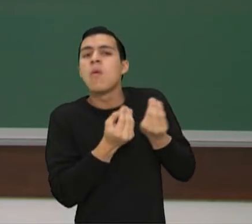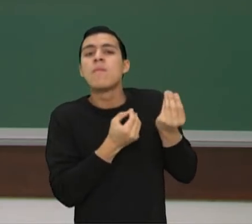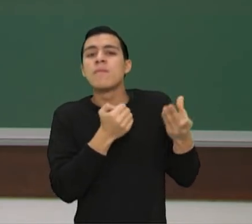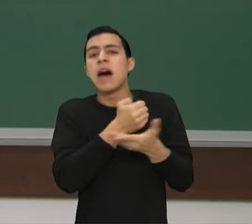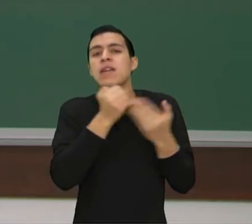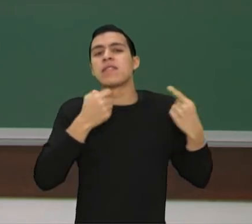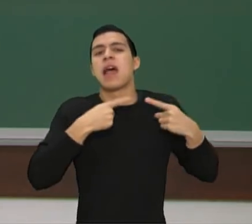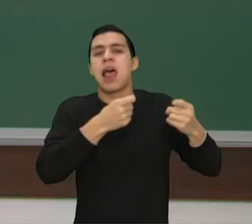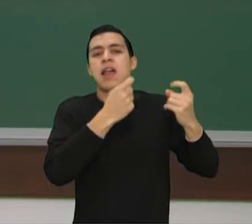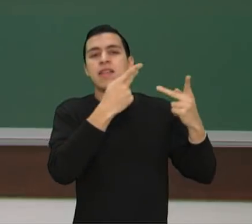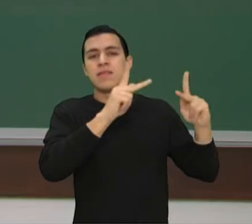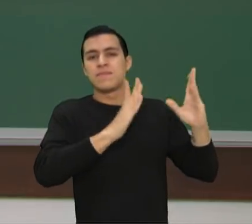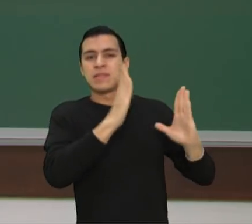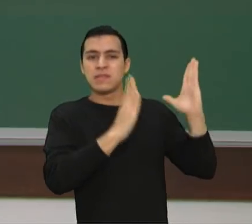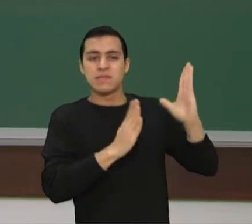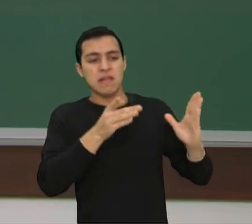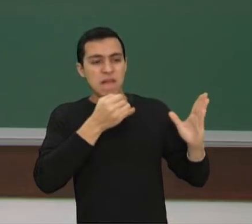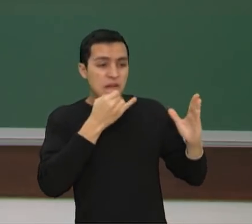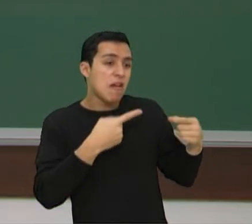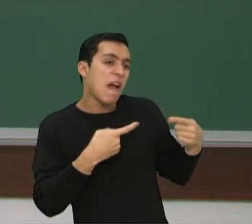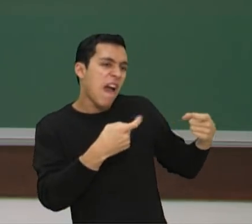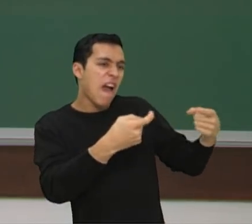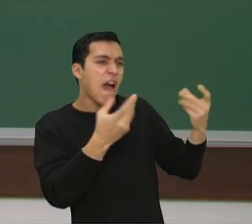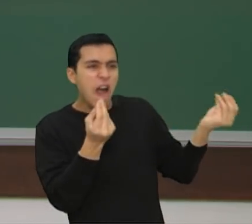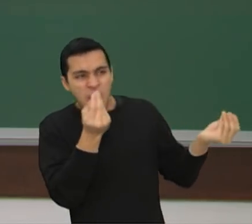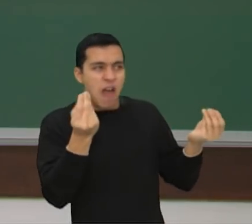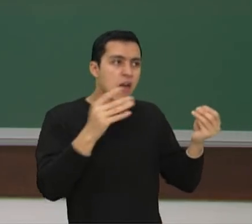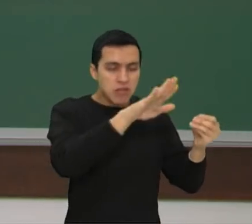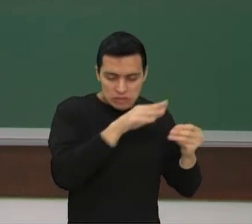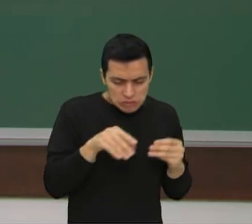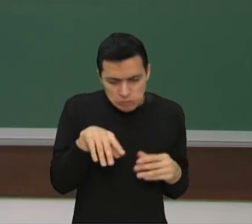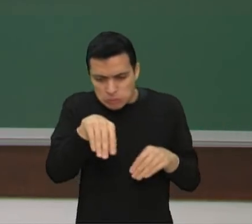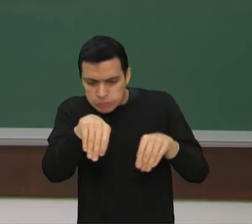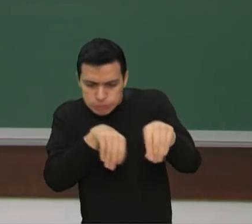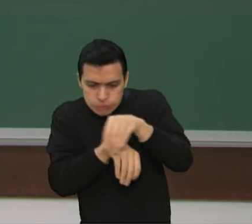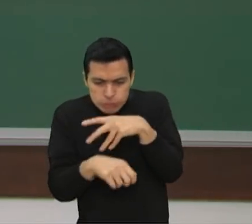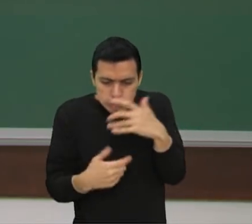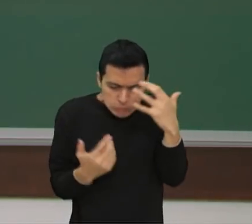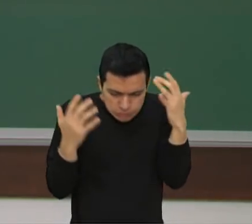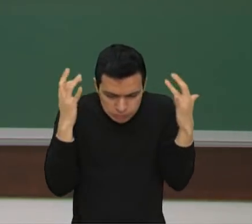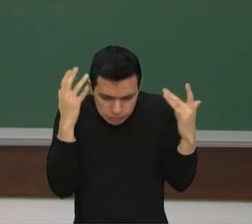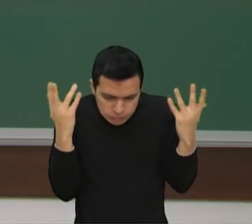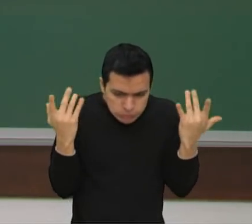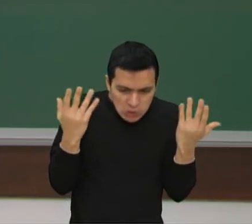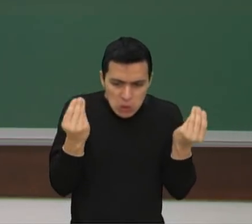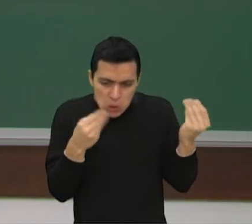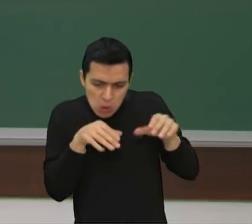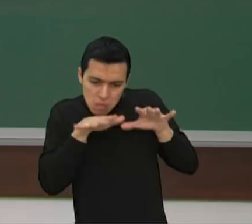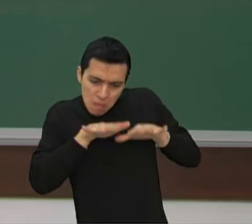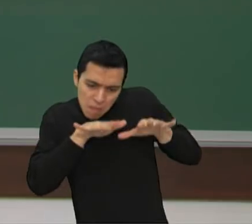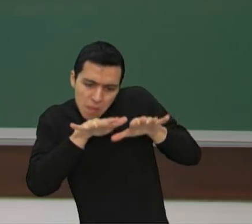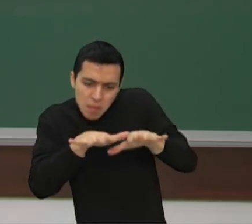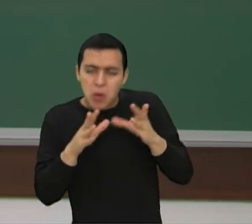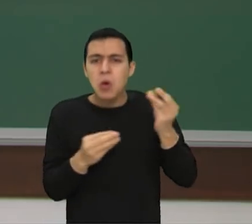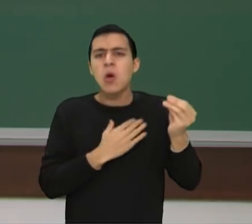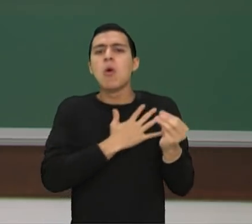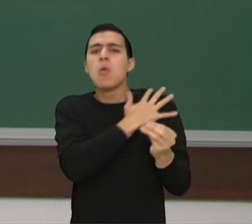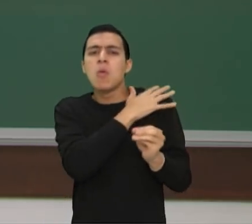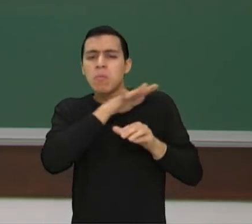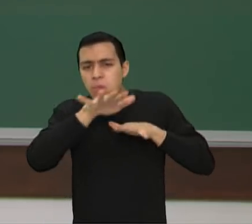da época, né? Então eles faziam lá uma guerra, eles já usavam jogos de tabuleiro para posicionar um exército,